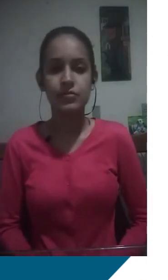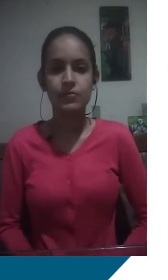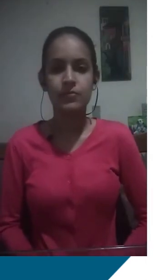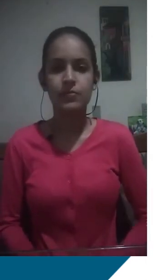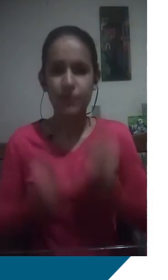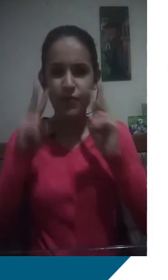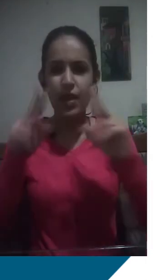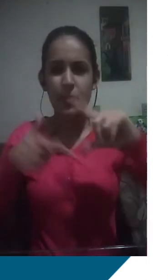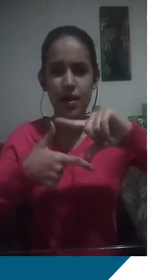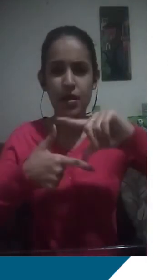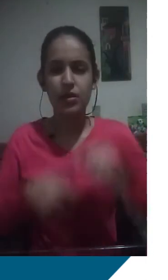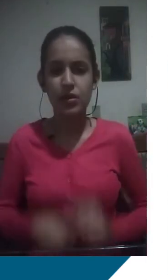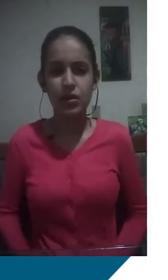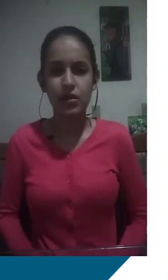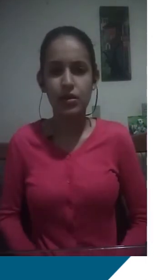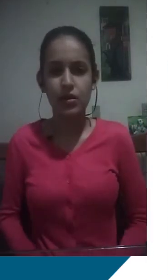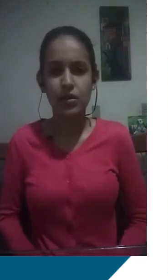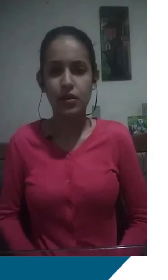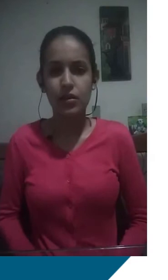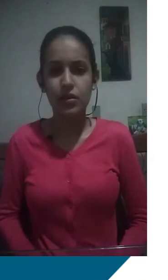café quente, né?